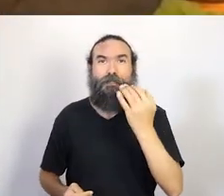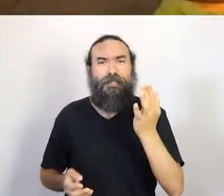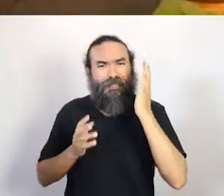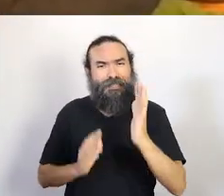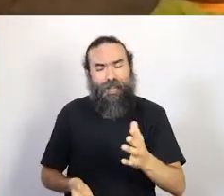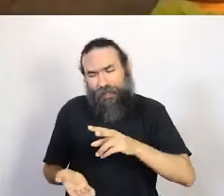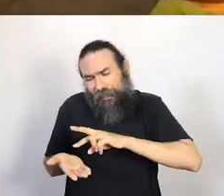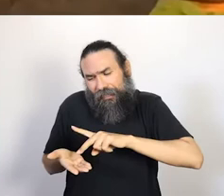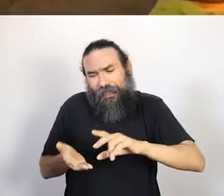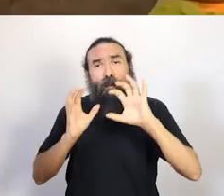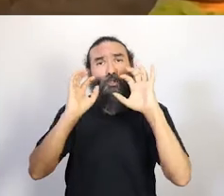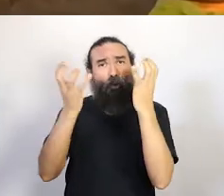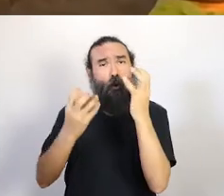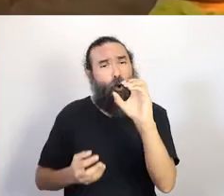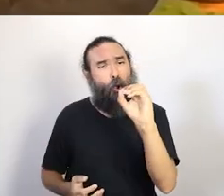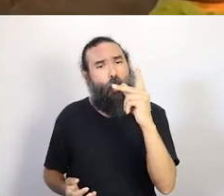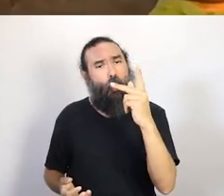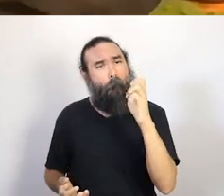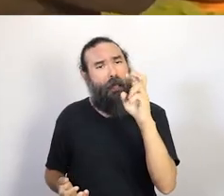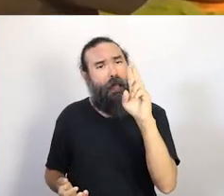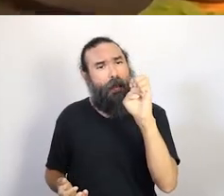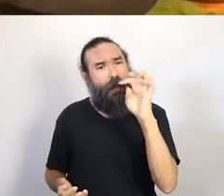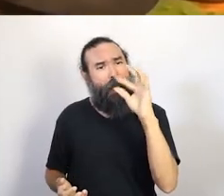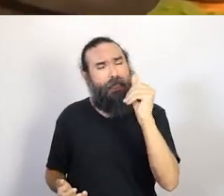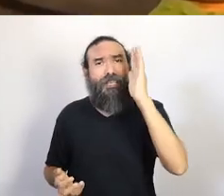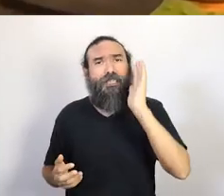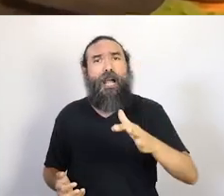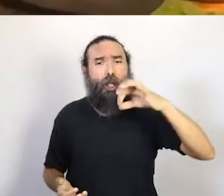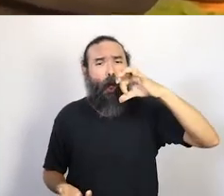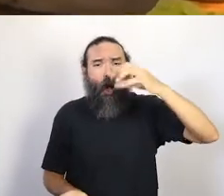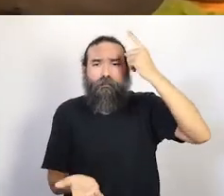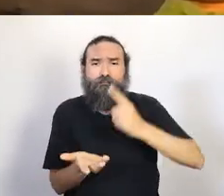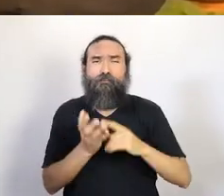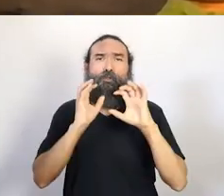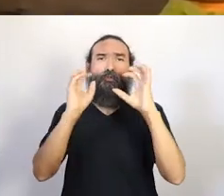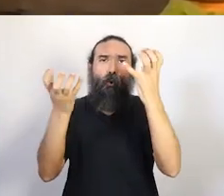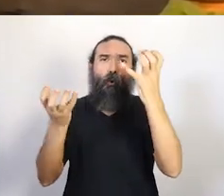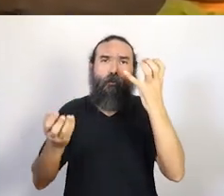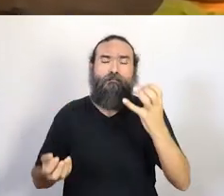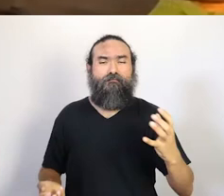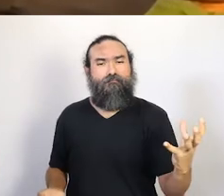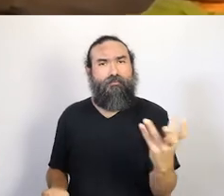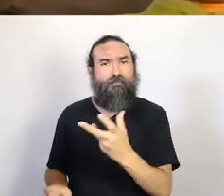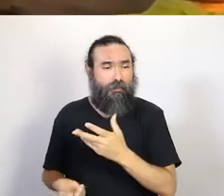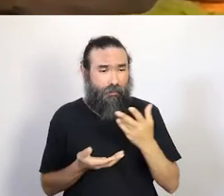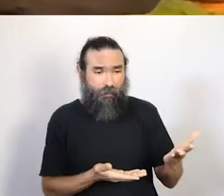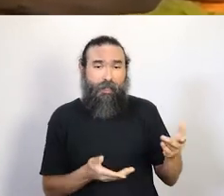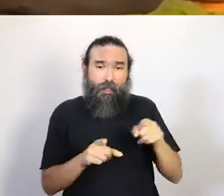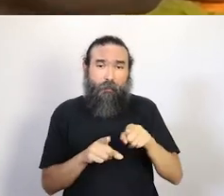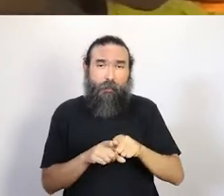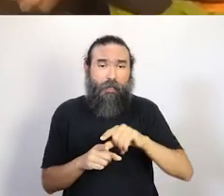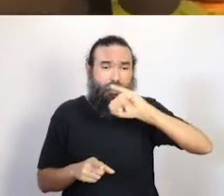por aí. Nossa, muitas óperas com as crianças e vão passando as gerações. Hoje o Jefferson é multiplicador, né, do projeto Turma Que Faz